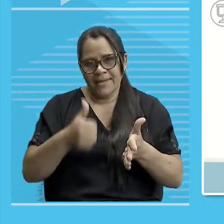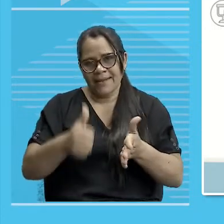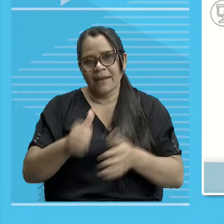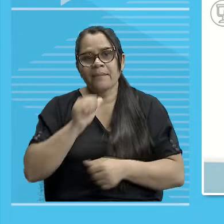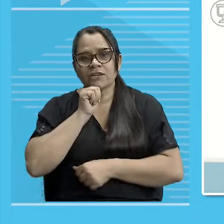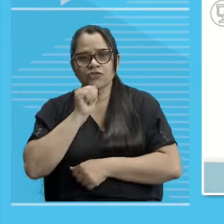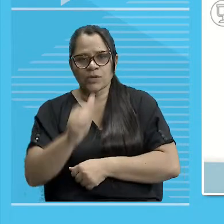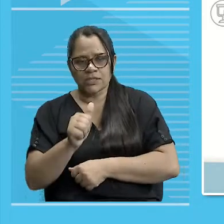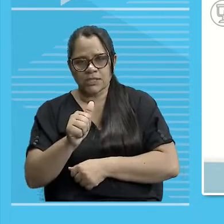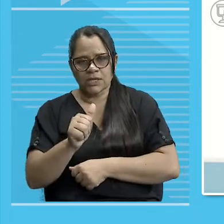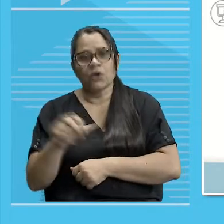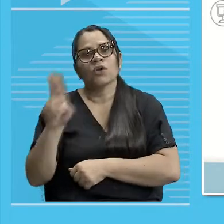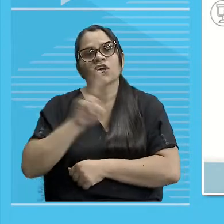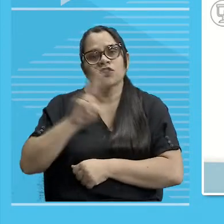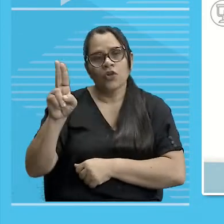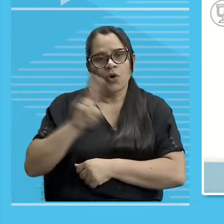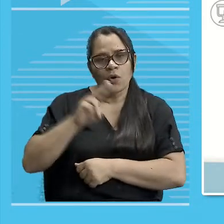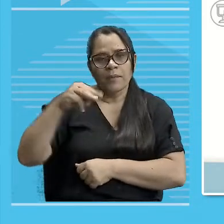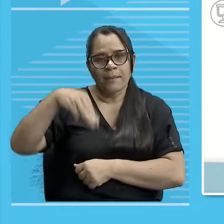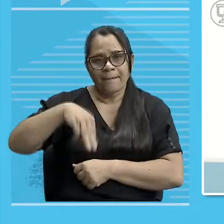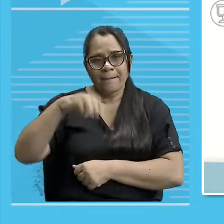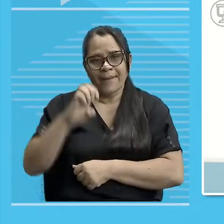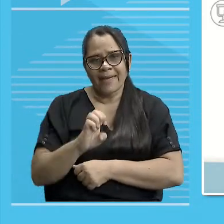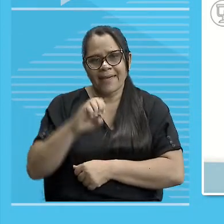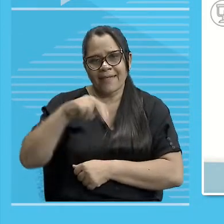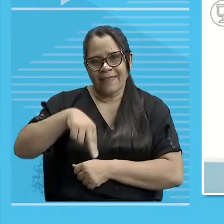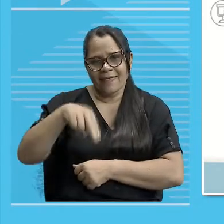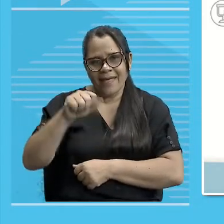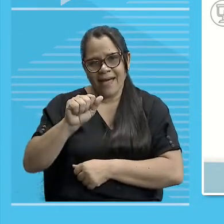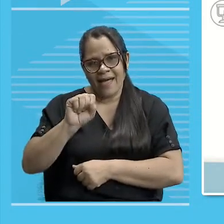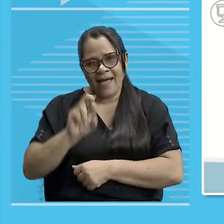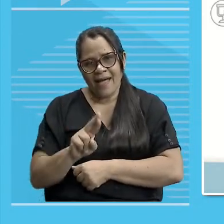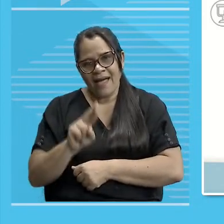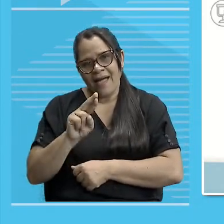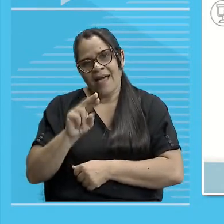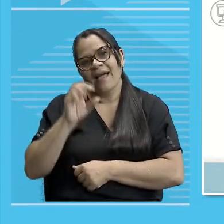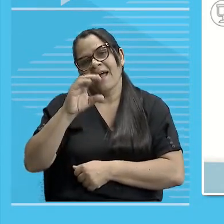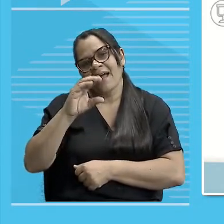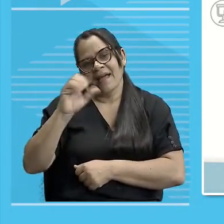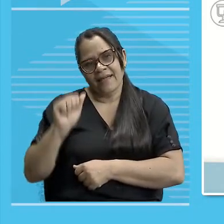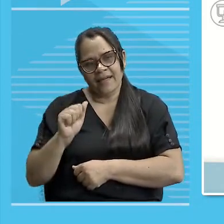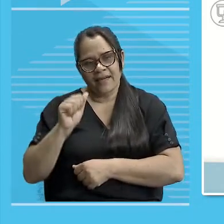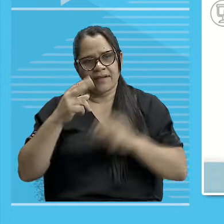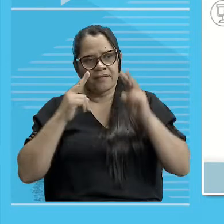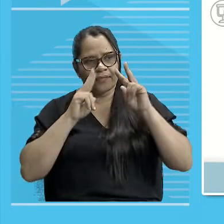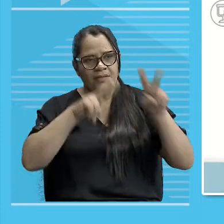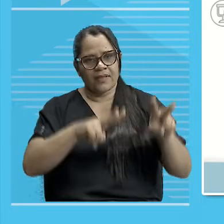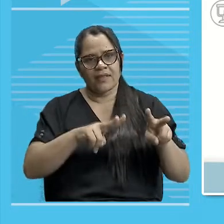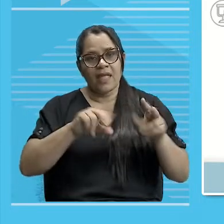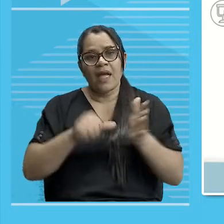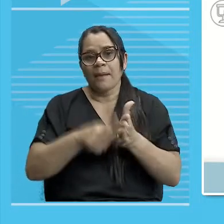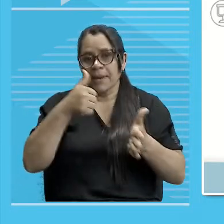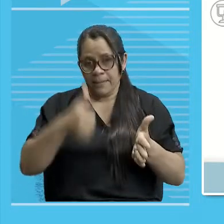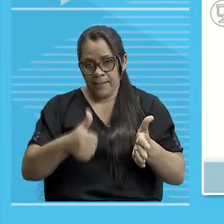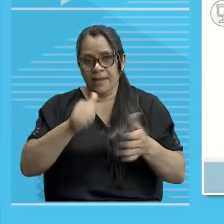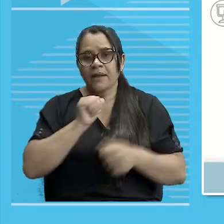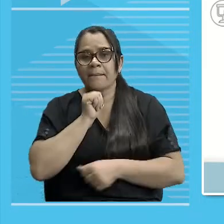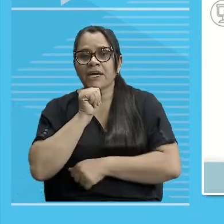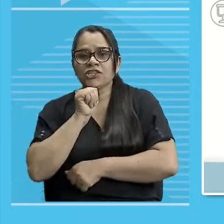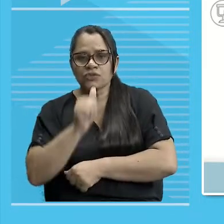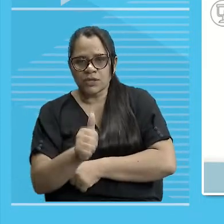gente chama de menarca. Menarca é o nome dado à primeira